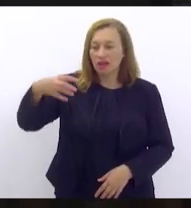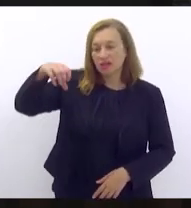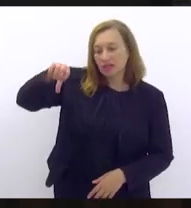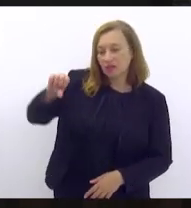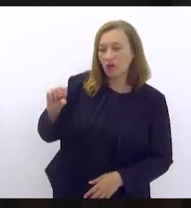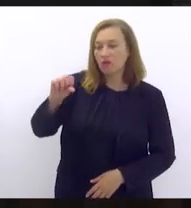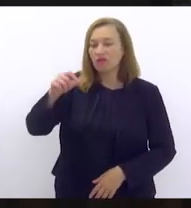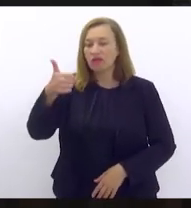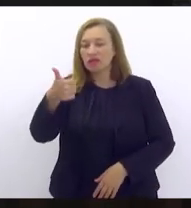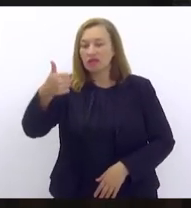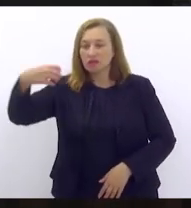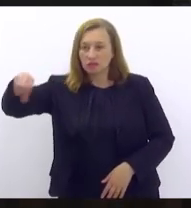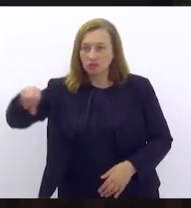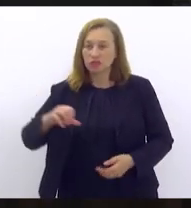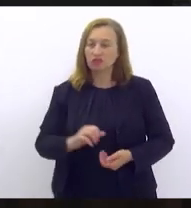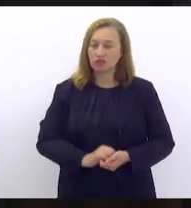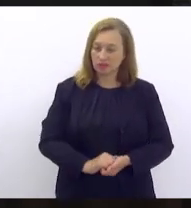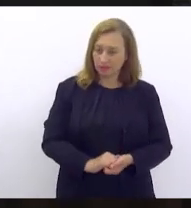1649 de